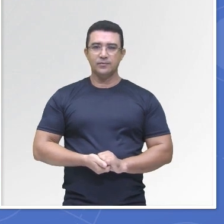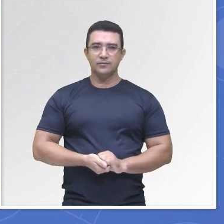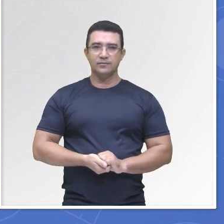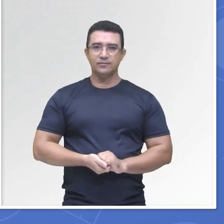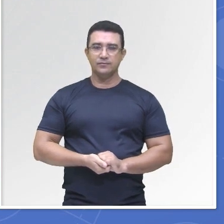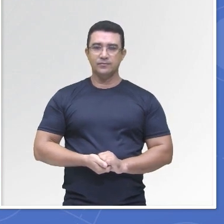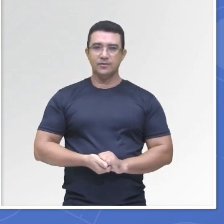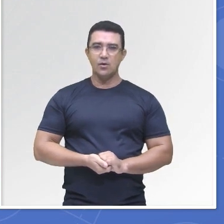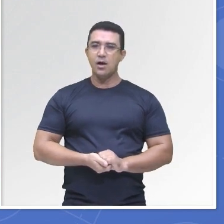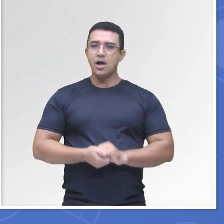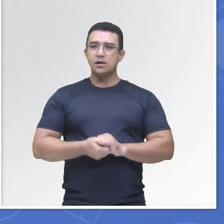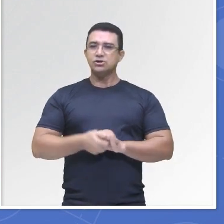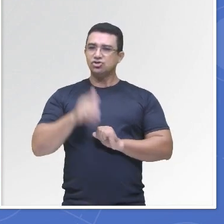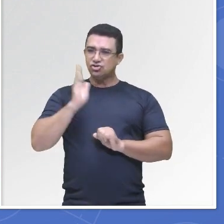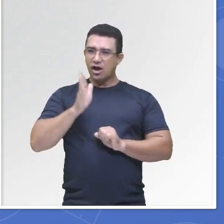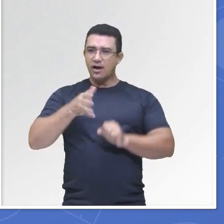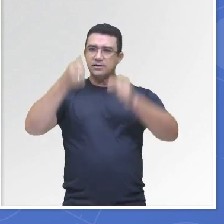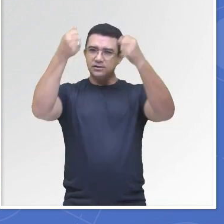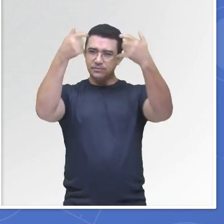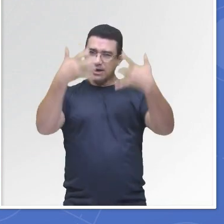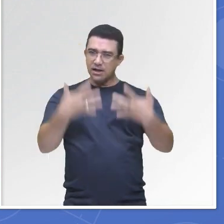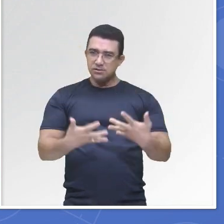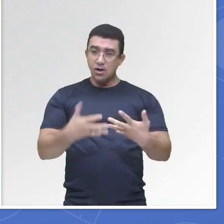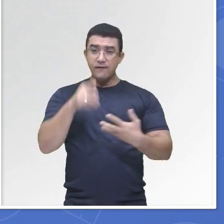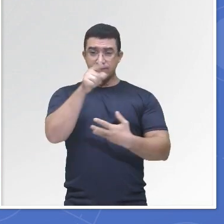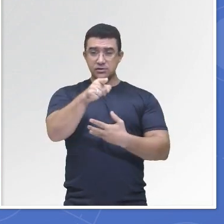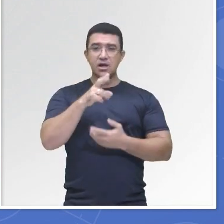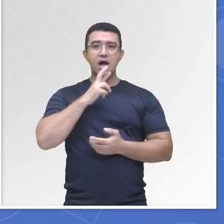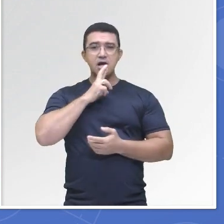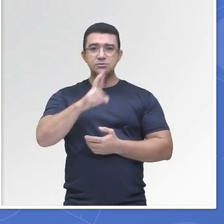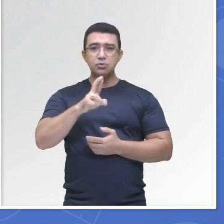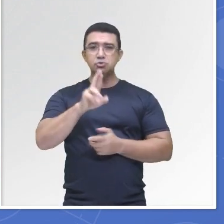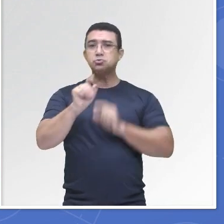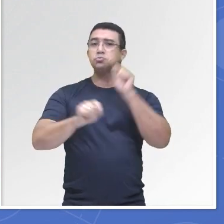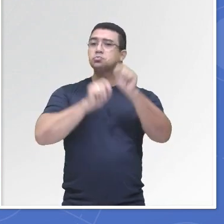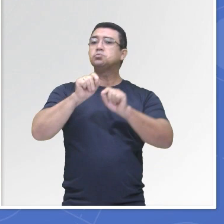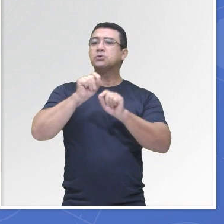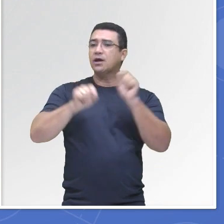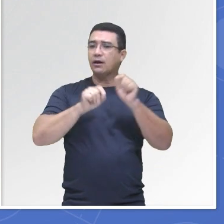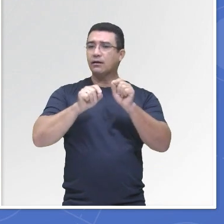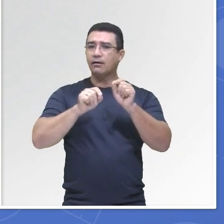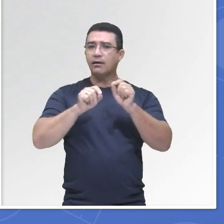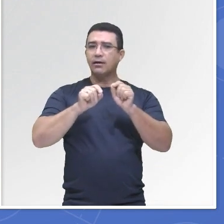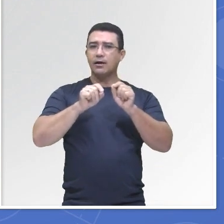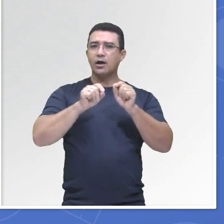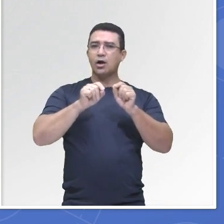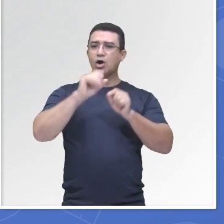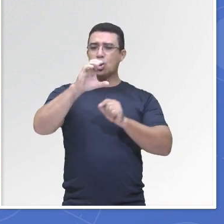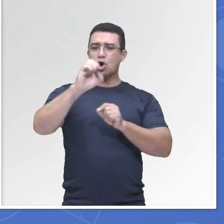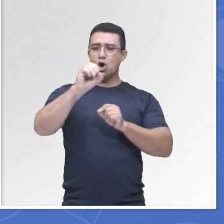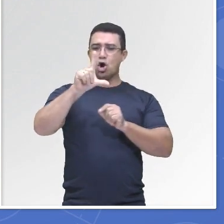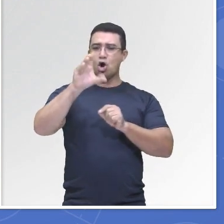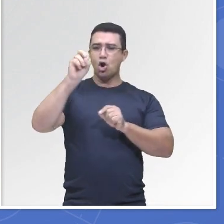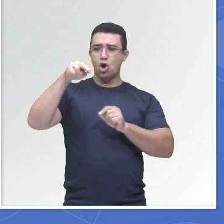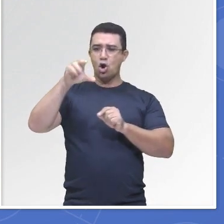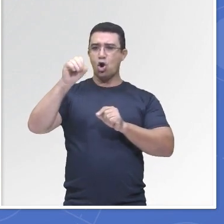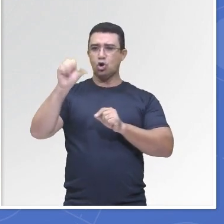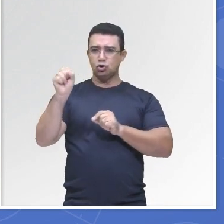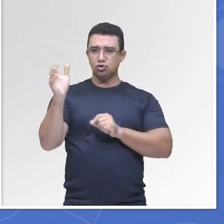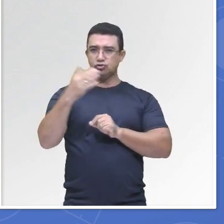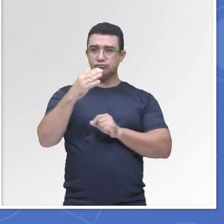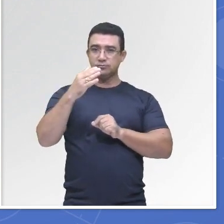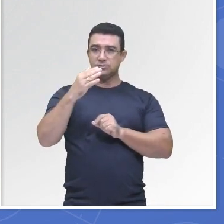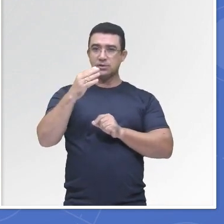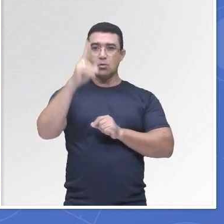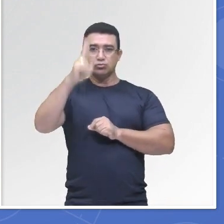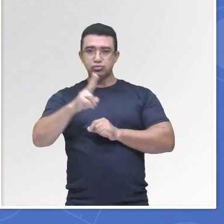questão, baseado aí nas explicações, vocês tinham que indicar quem eram os colonos missionários e quem eram os colonos